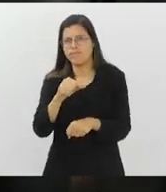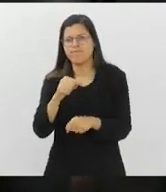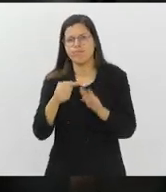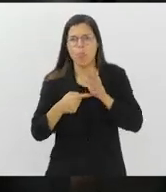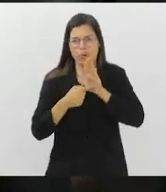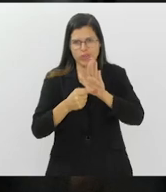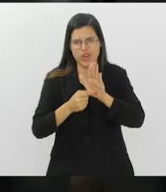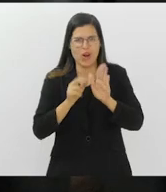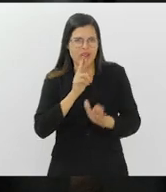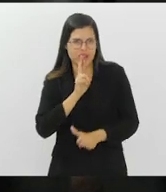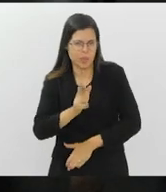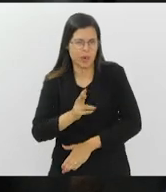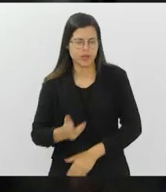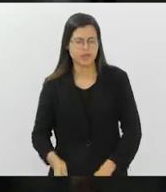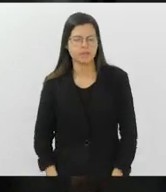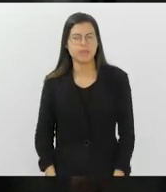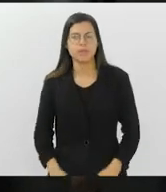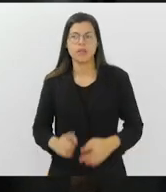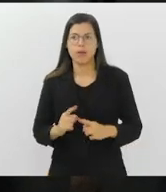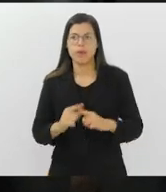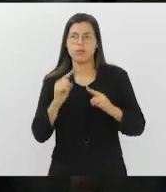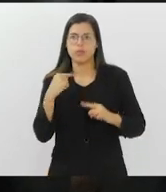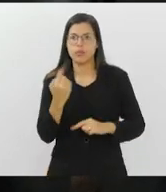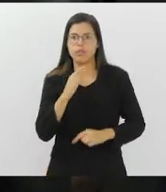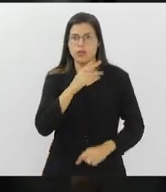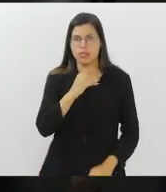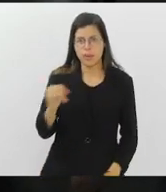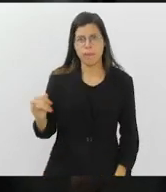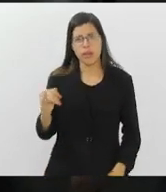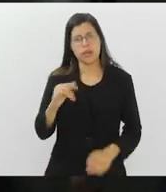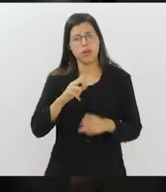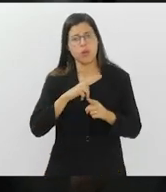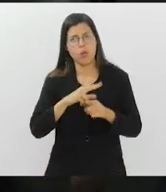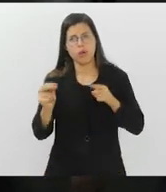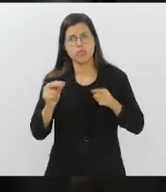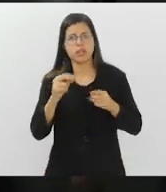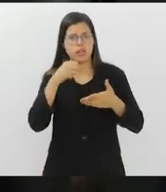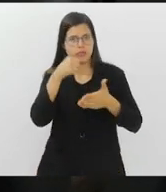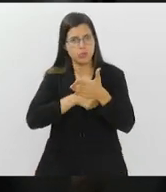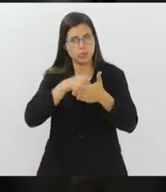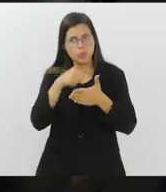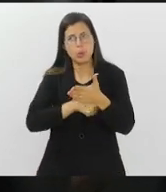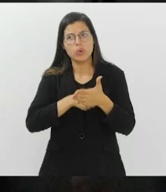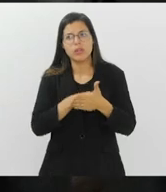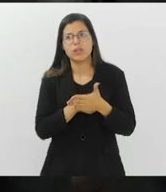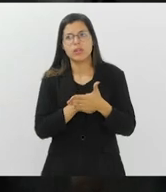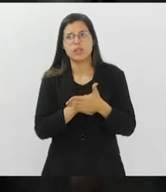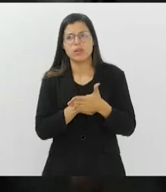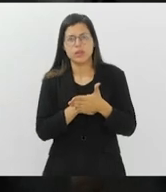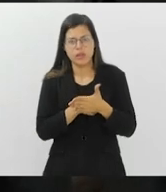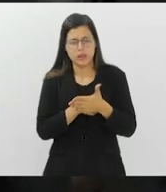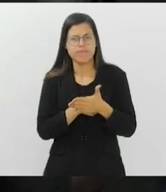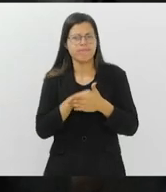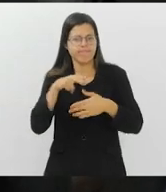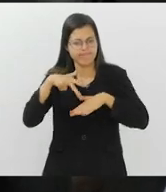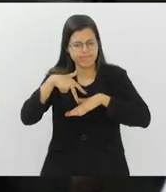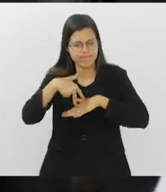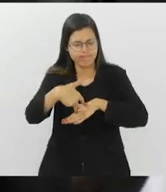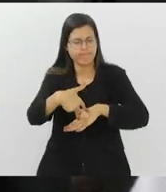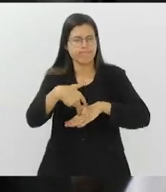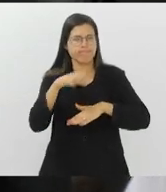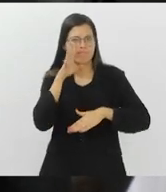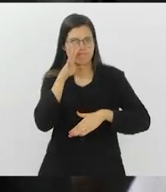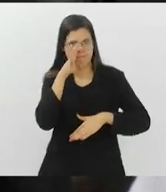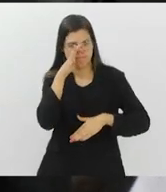resultado. Mas, já que estamos aqui numa CPI conquistada, há muita luta, há muito enfrentamento, eu